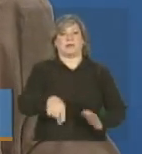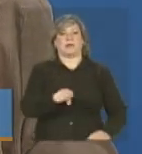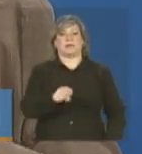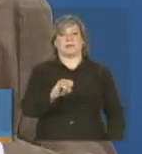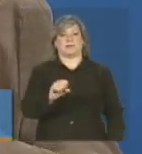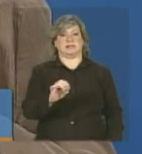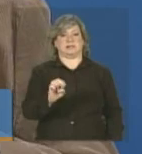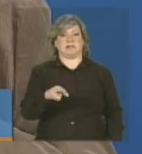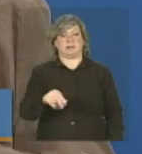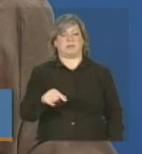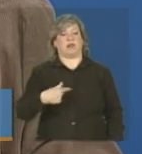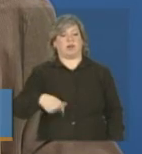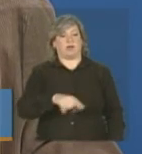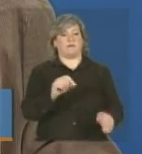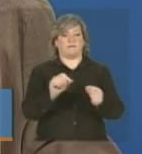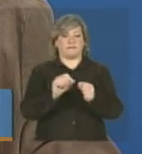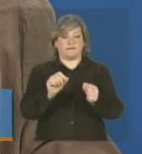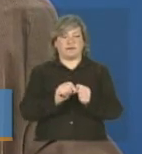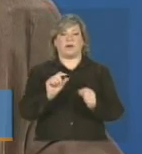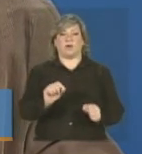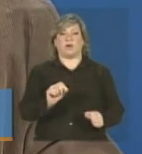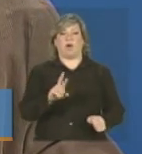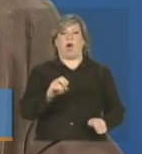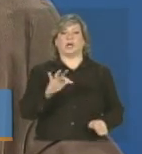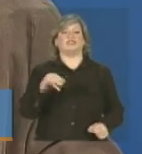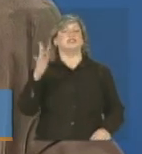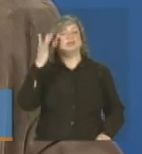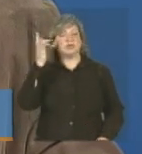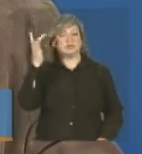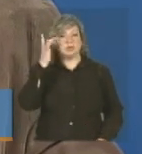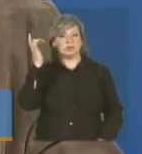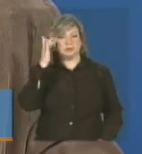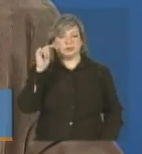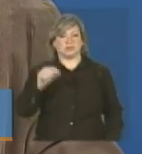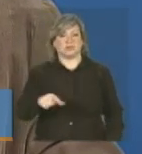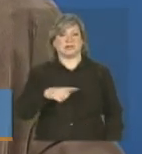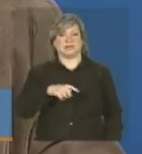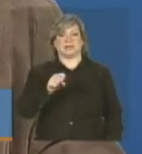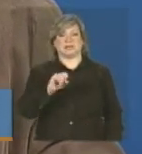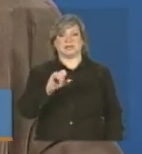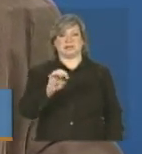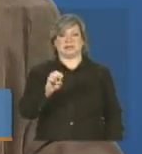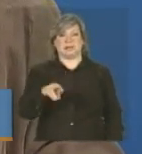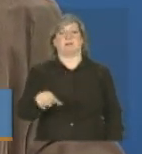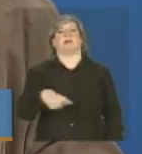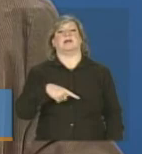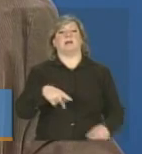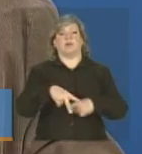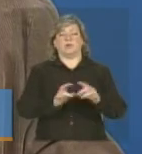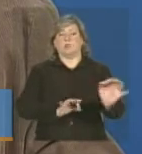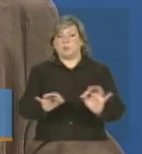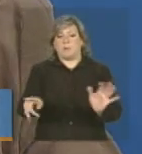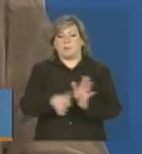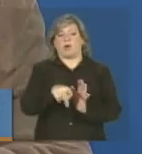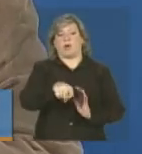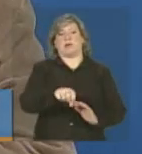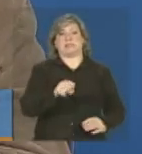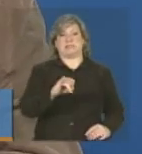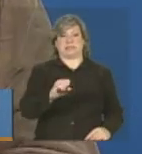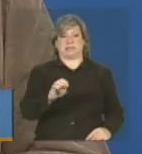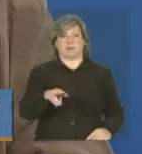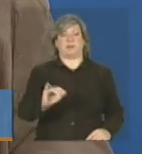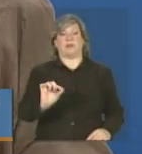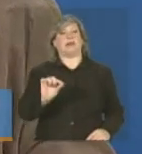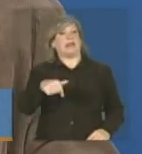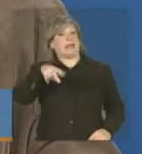A gente vai gerar uma rotina diariamente, a gente vai rodar essa rotina no sistema e a situação dele vai ser corrigida. Ou seja, quem